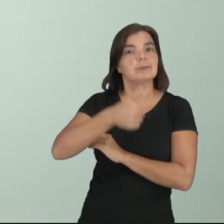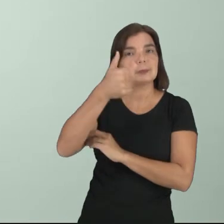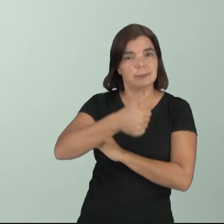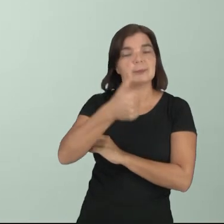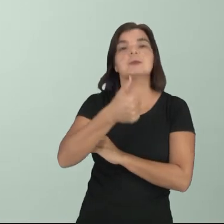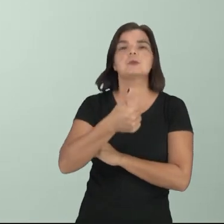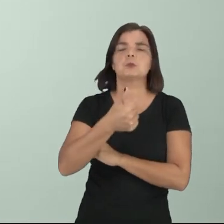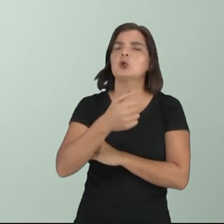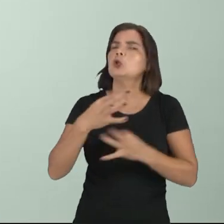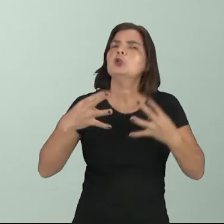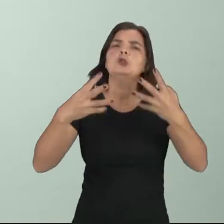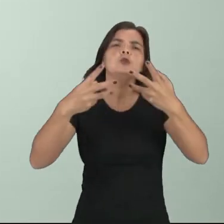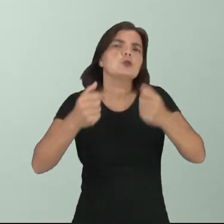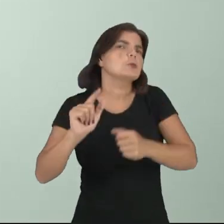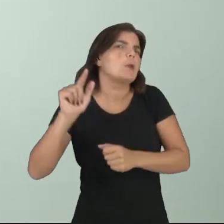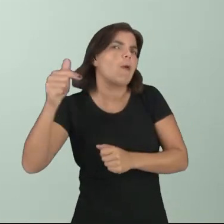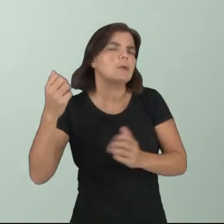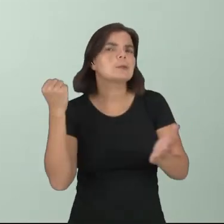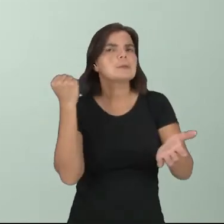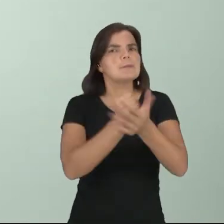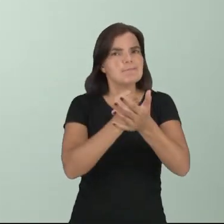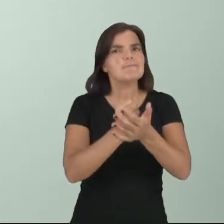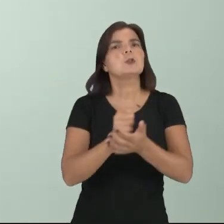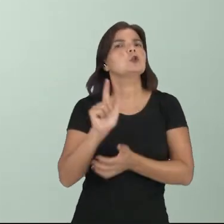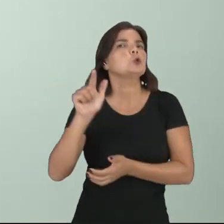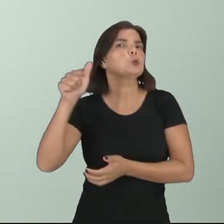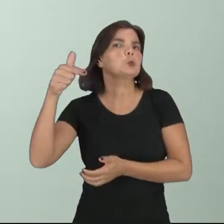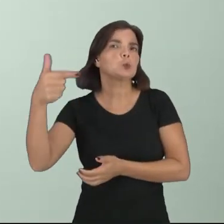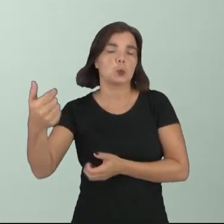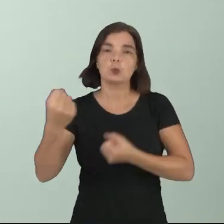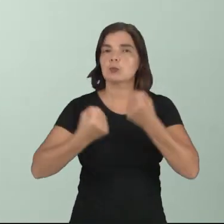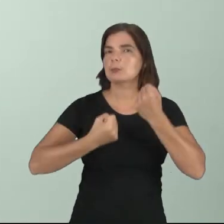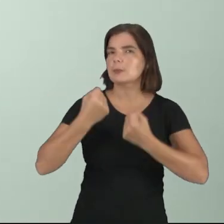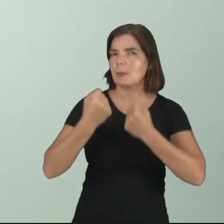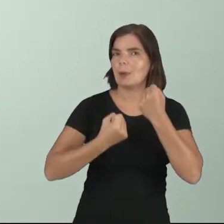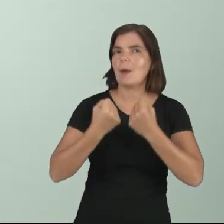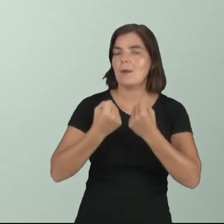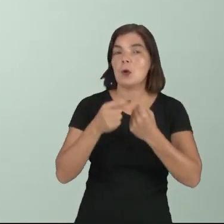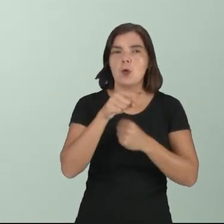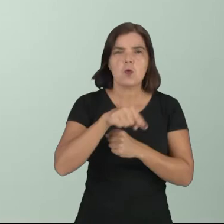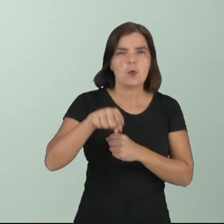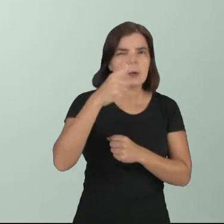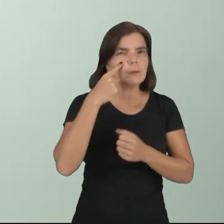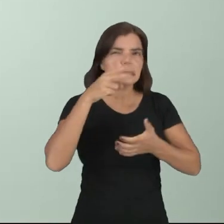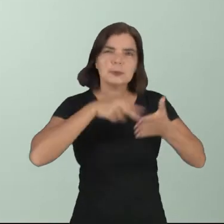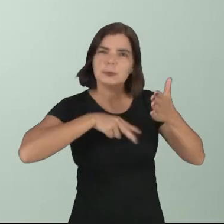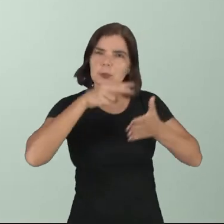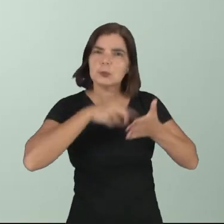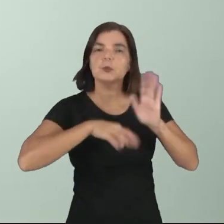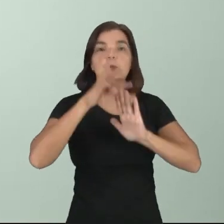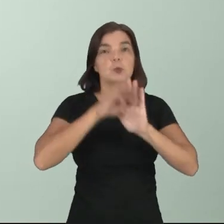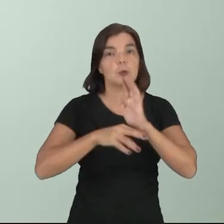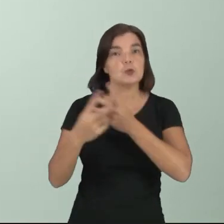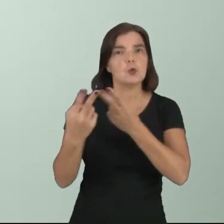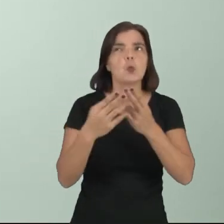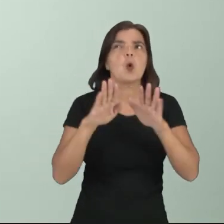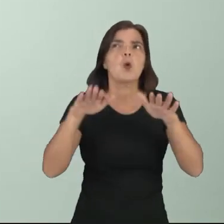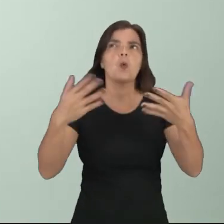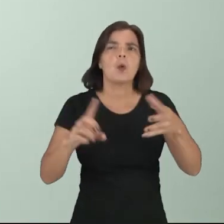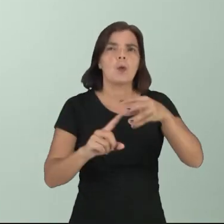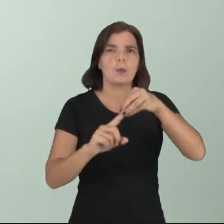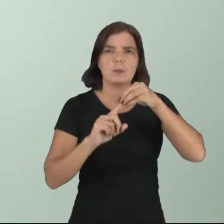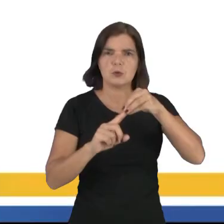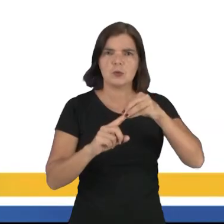frente, está à frente de todas as outras marcas, de todos os outros carros. Quando você lê um texto desse, qual